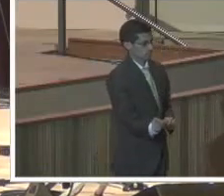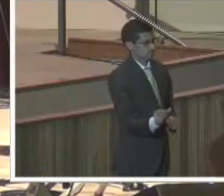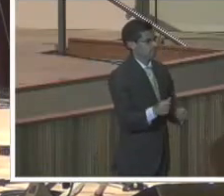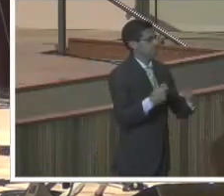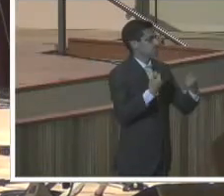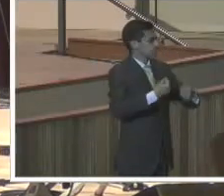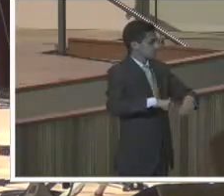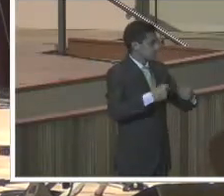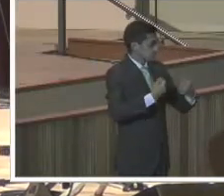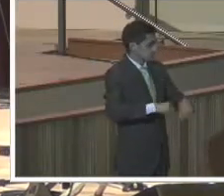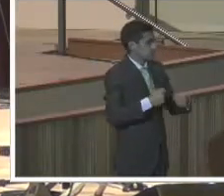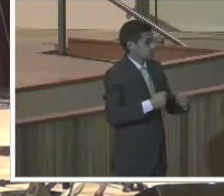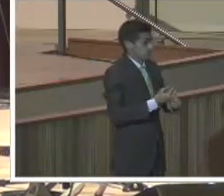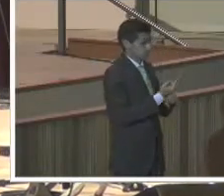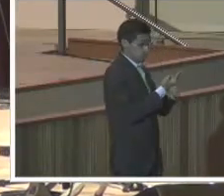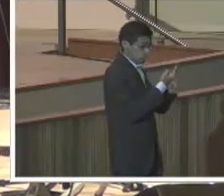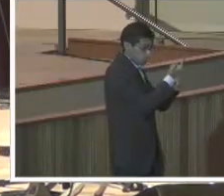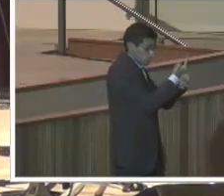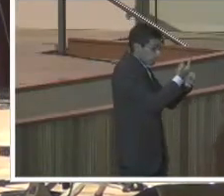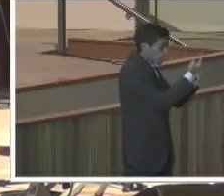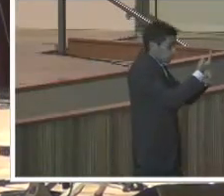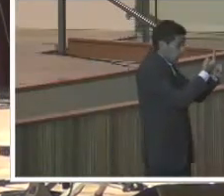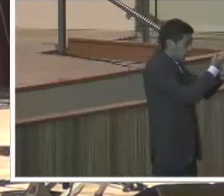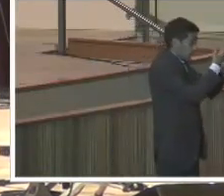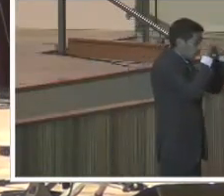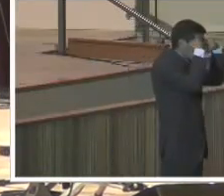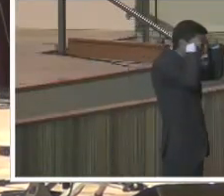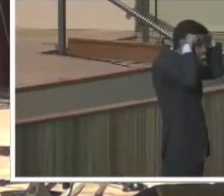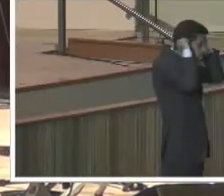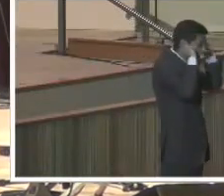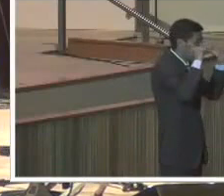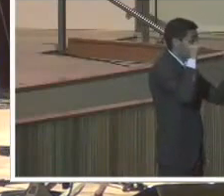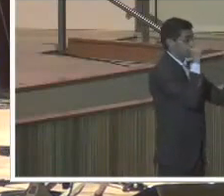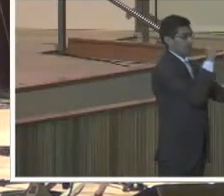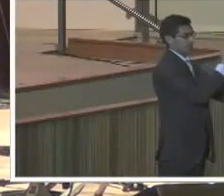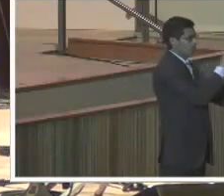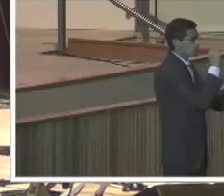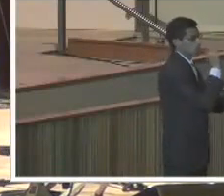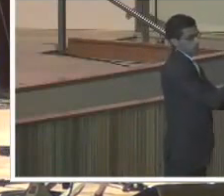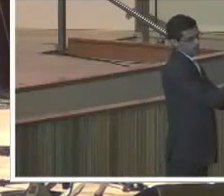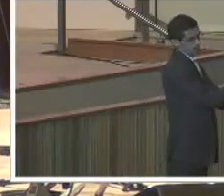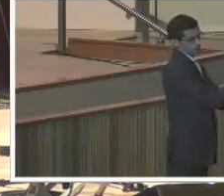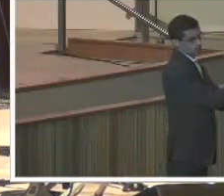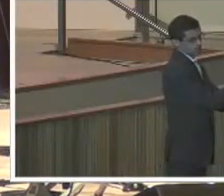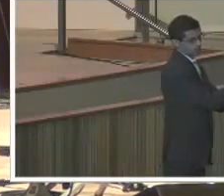precisa procurar a ovelha até achá-la.